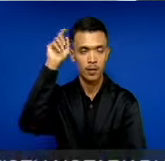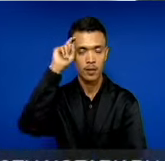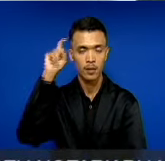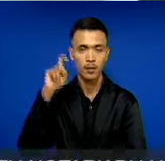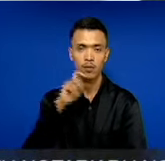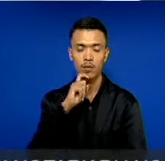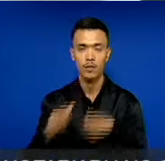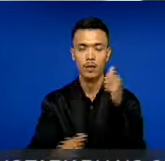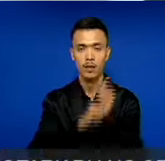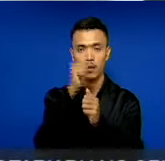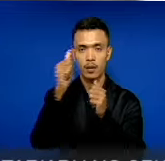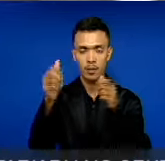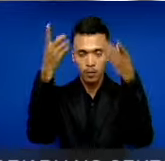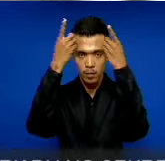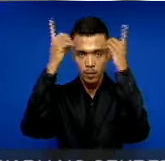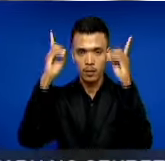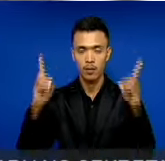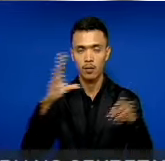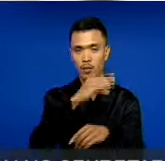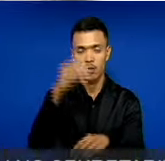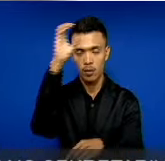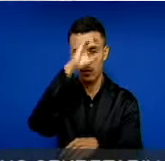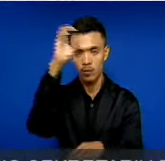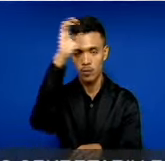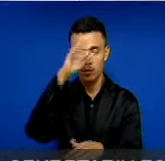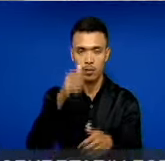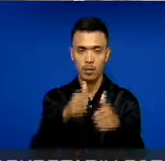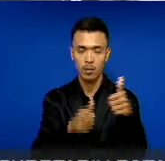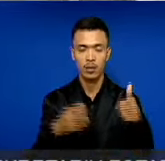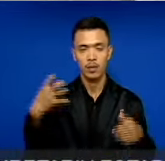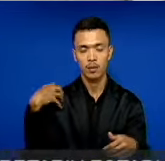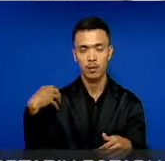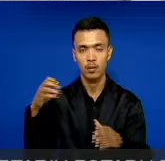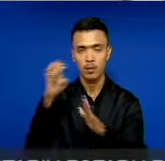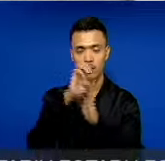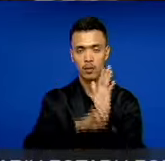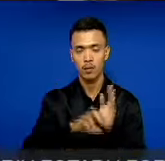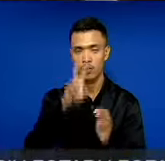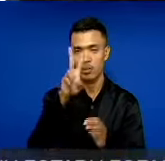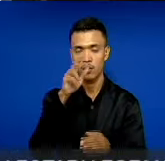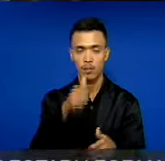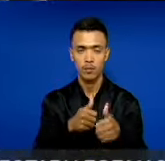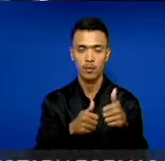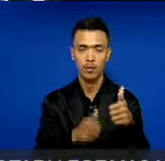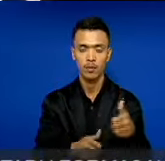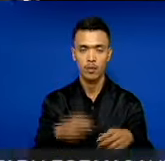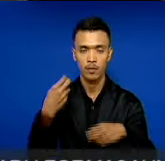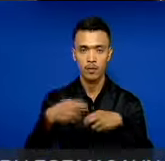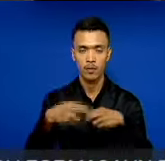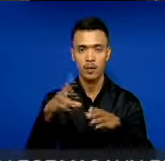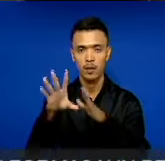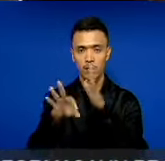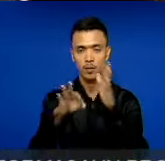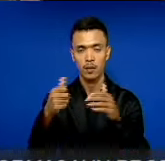Guzmão, ato despacho no ato bucatuir e a instituição Estado Ruané, no processo bucatuir né, difícil ato reta